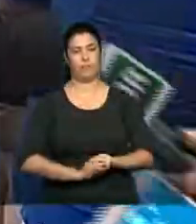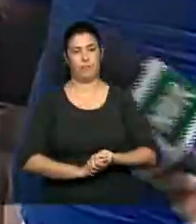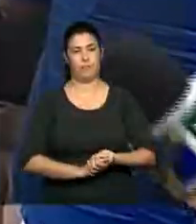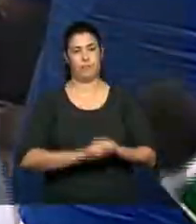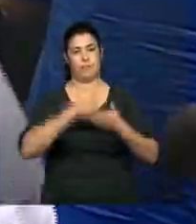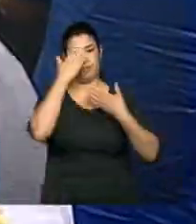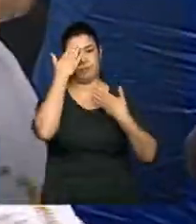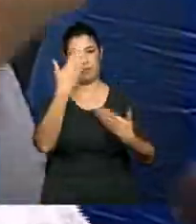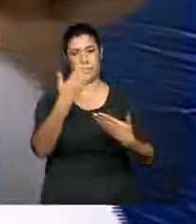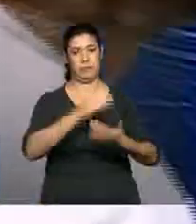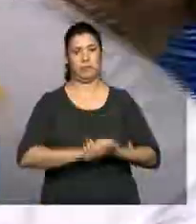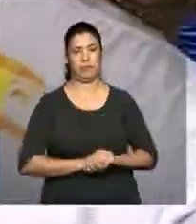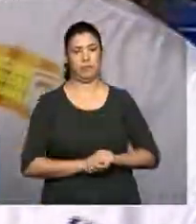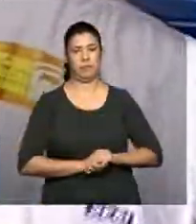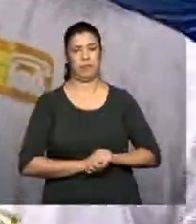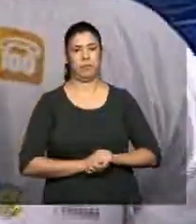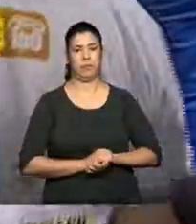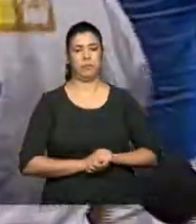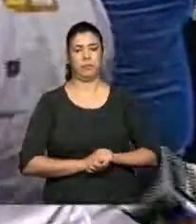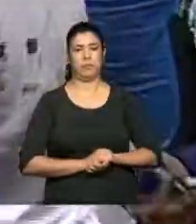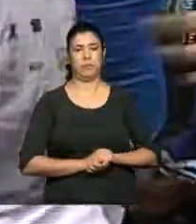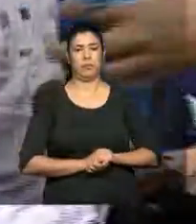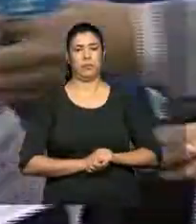Obrigada, pessoal.